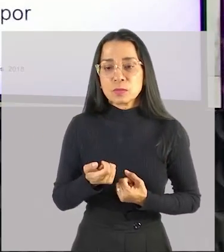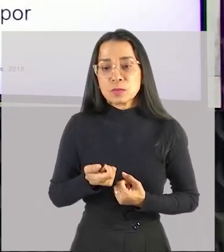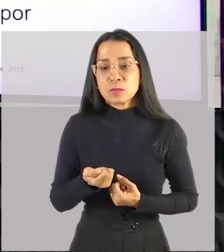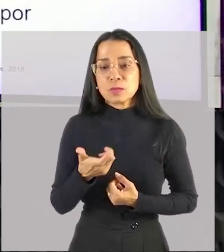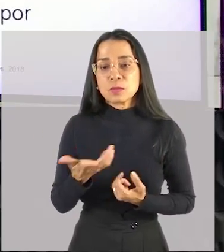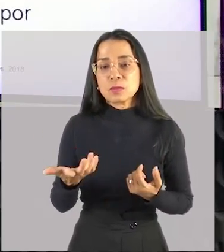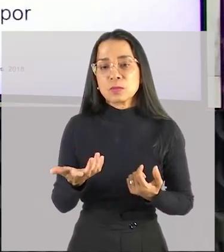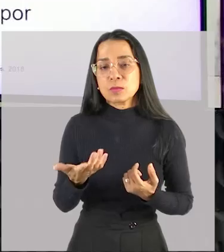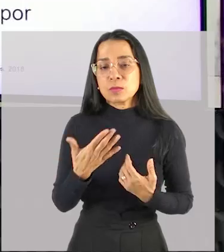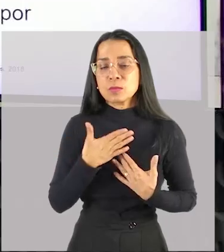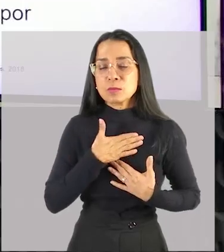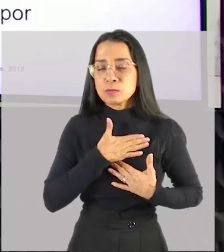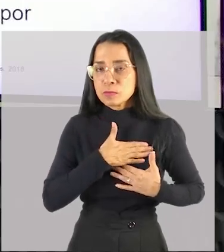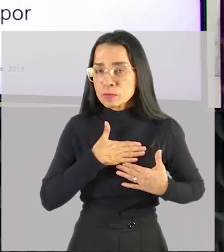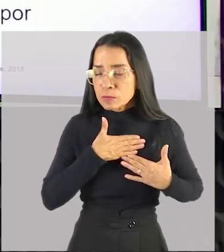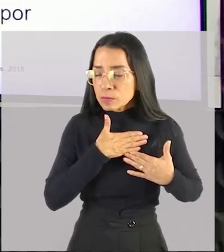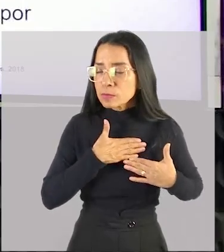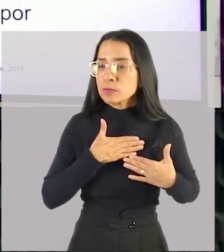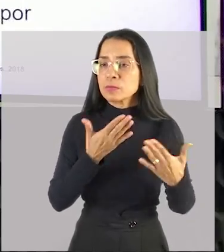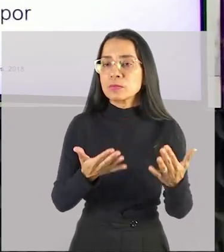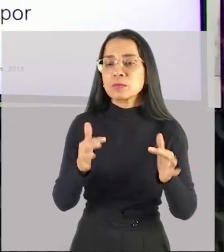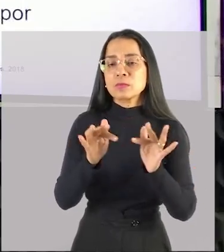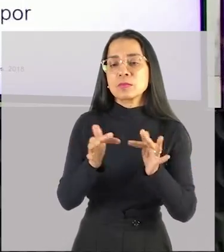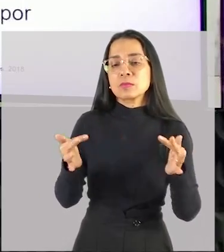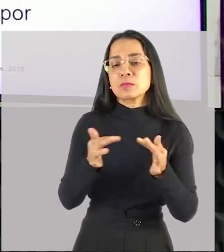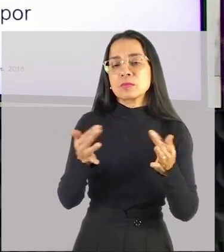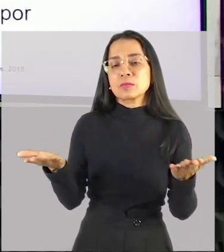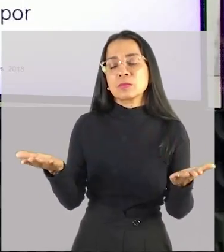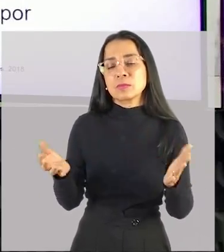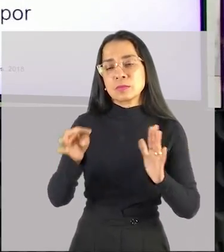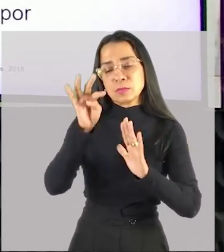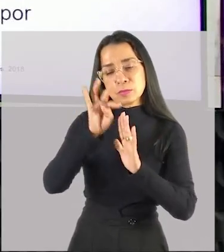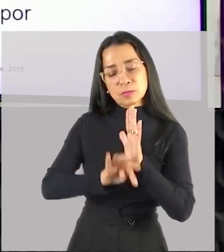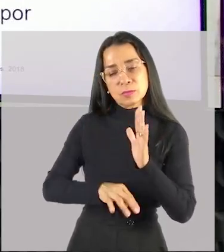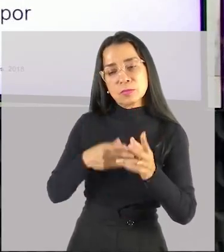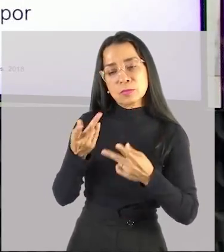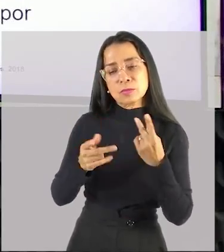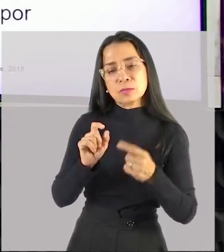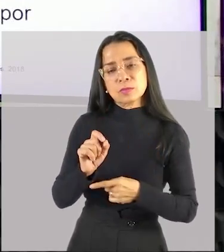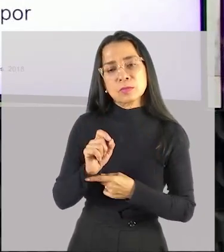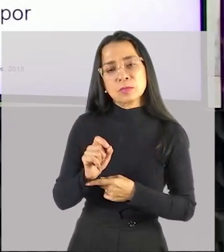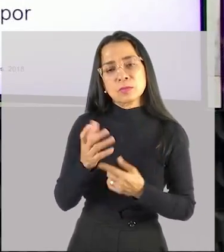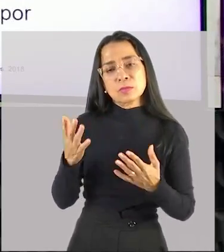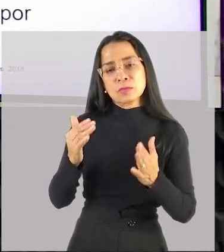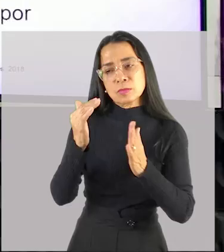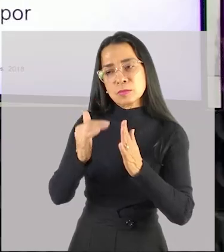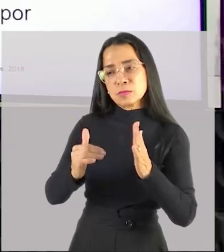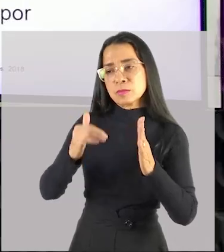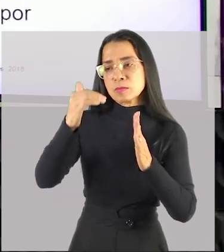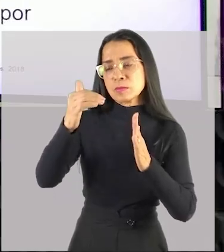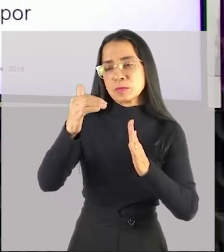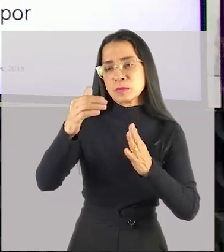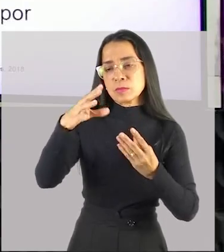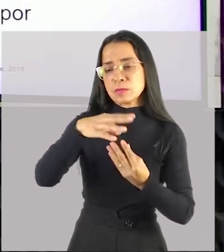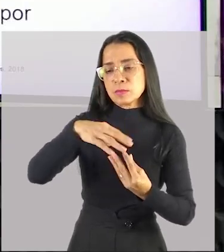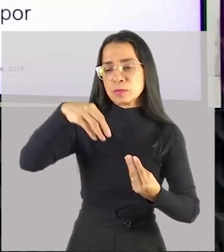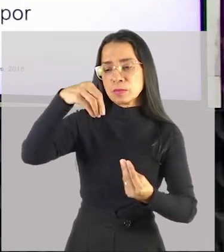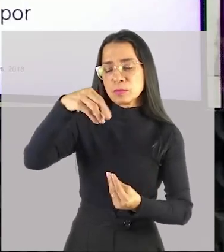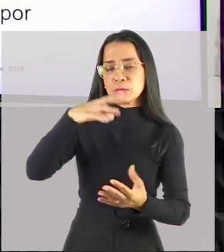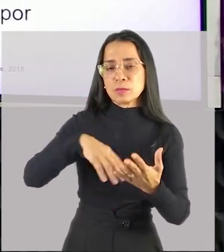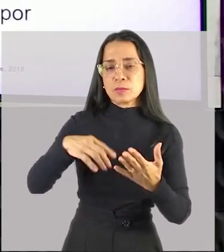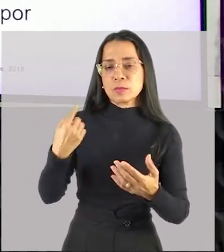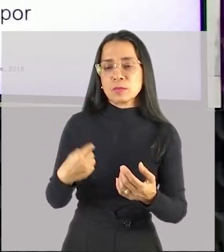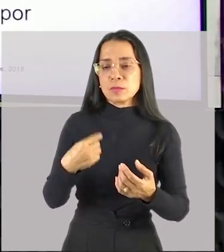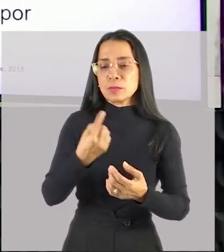deleitar-se com a simplicidade. Com a simplicidade, né? Esse texto está dizendo justamente sobre o ascetismo da alma, né? O nosso